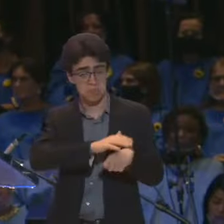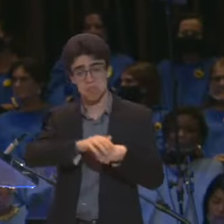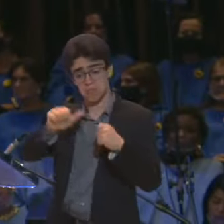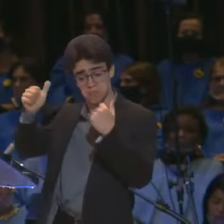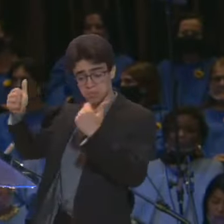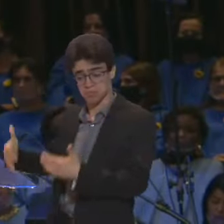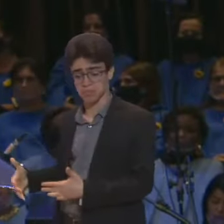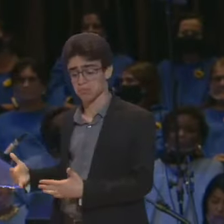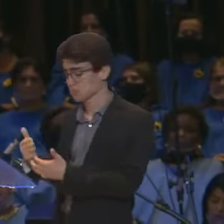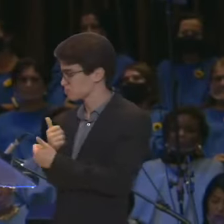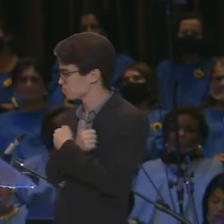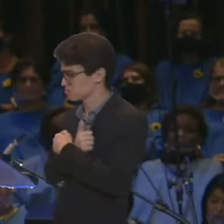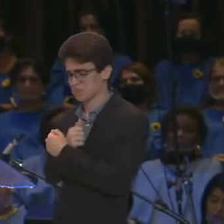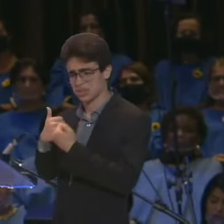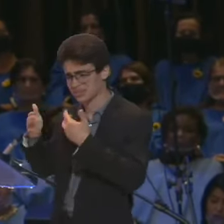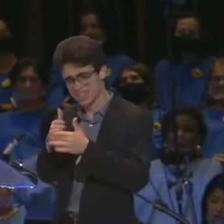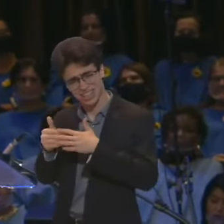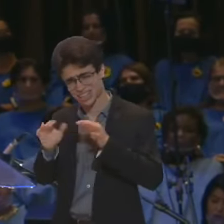o que vale.